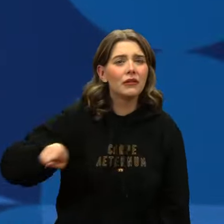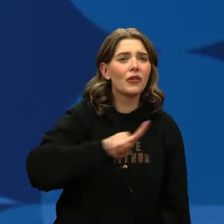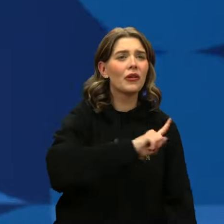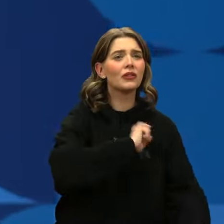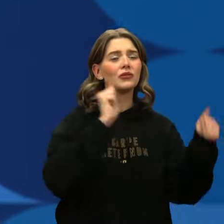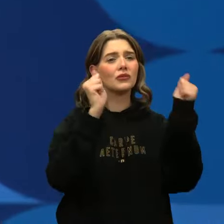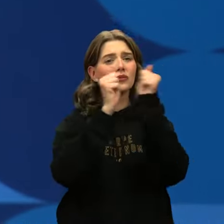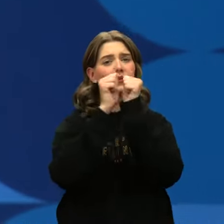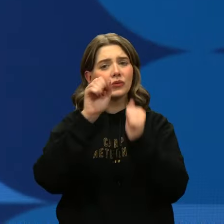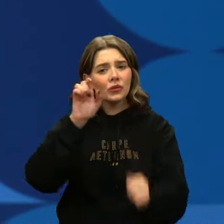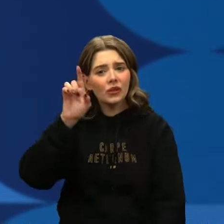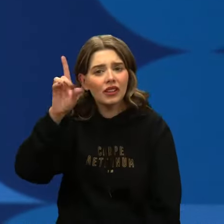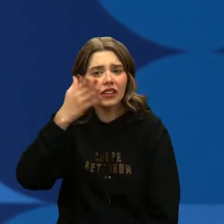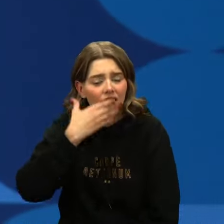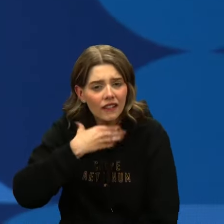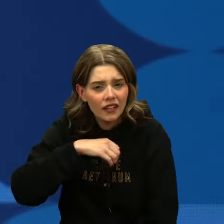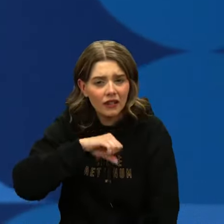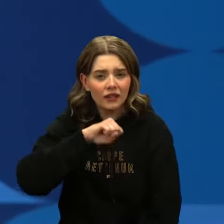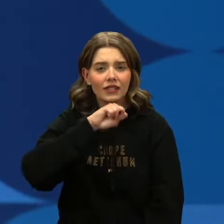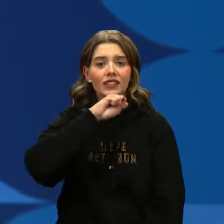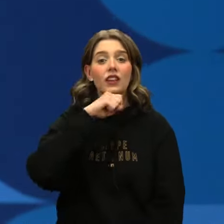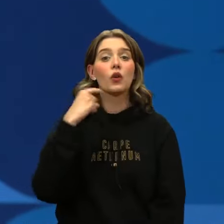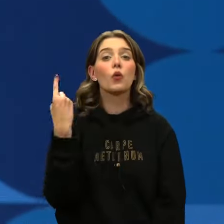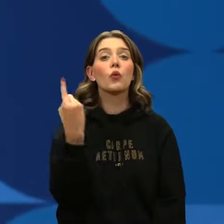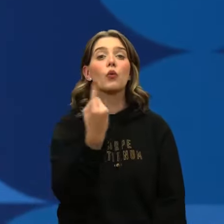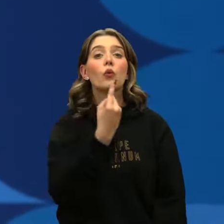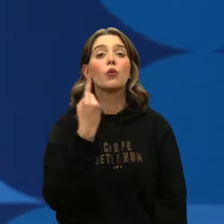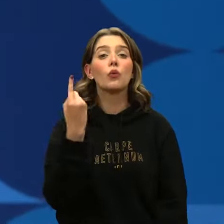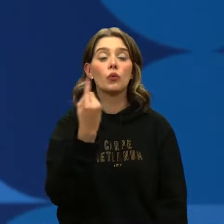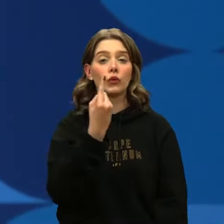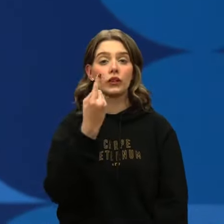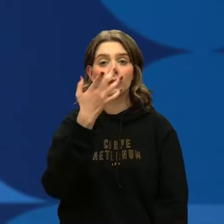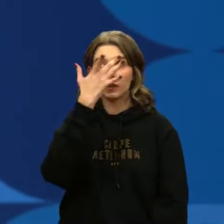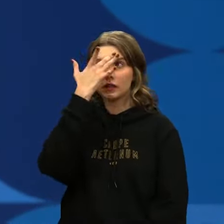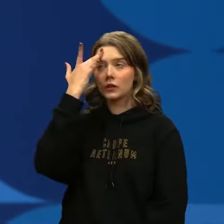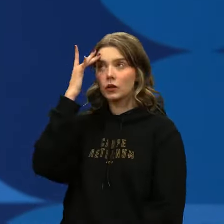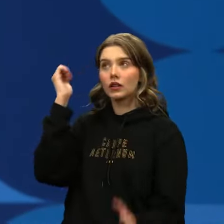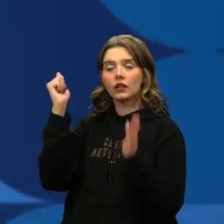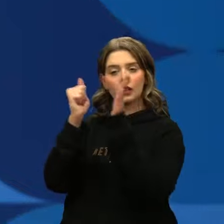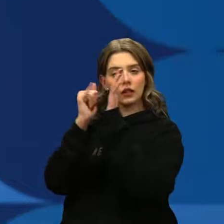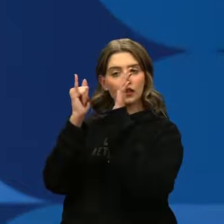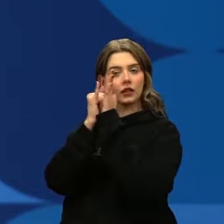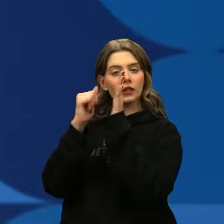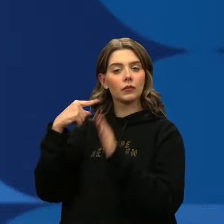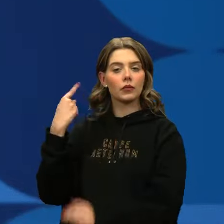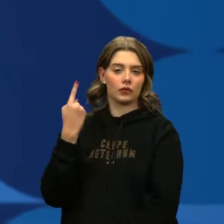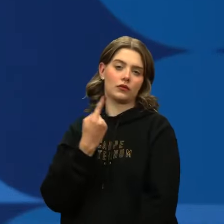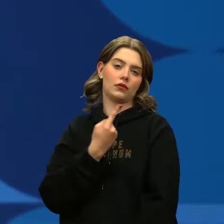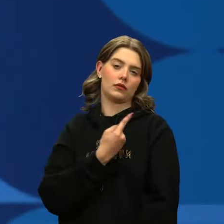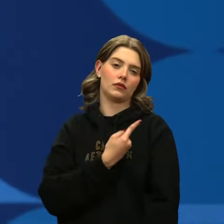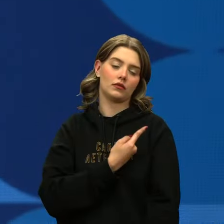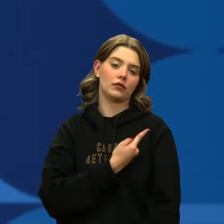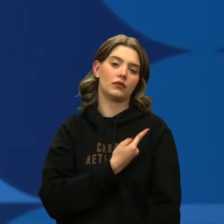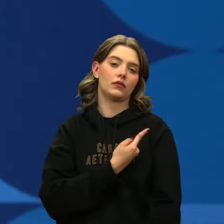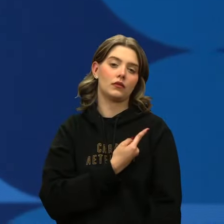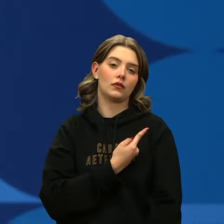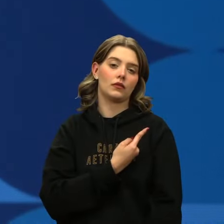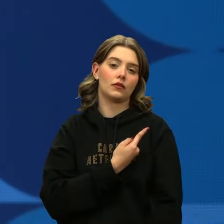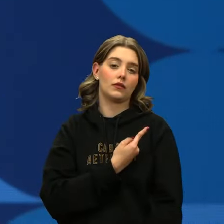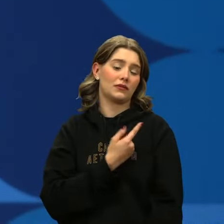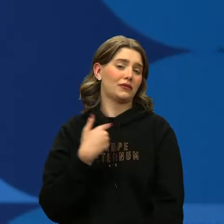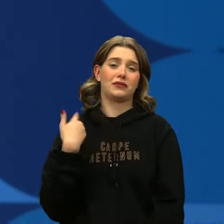A Bíblia fala que só há um mediador entre os homens e Cristo e Deus. É Cristo Jesus. Nós